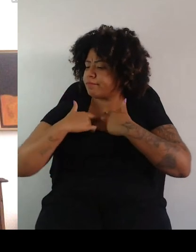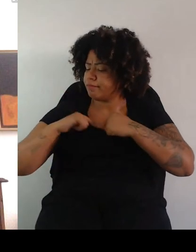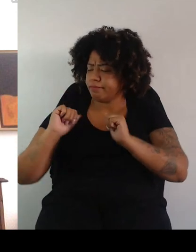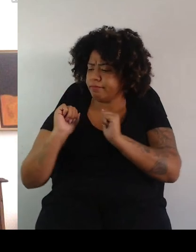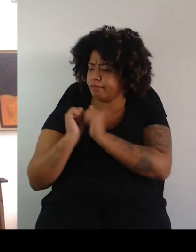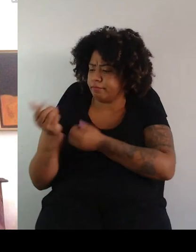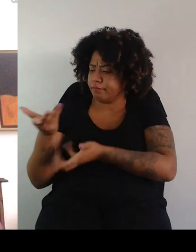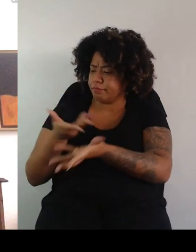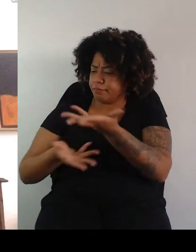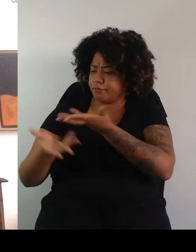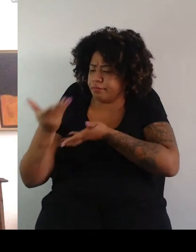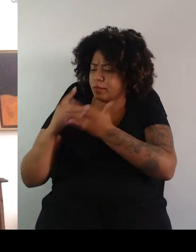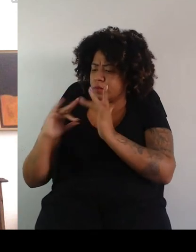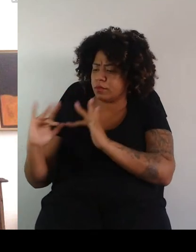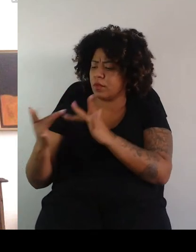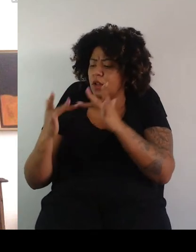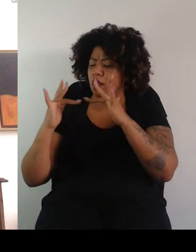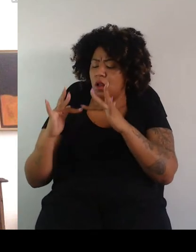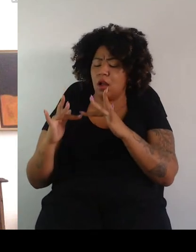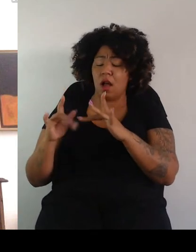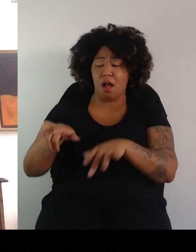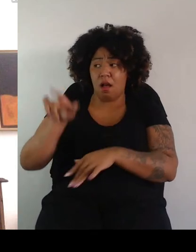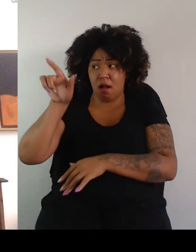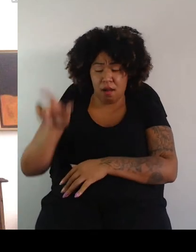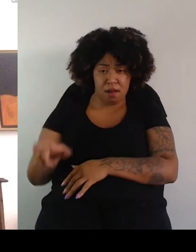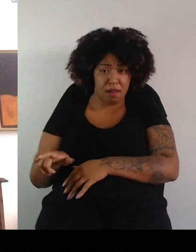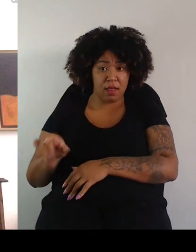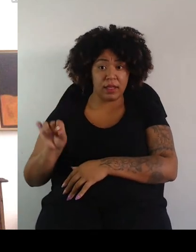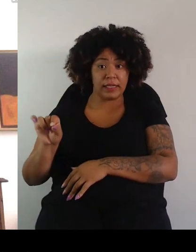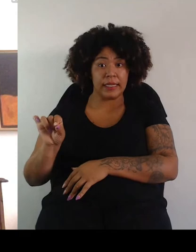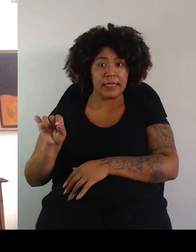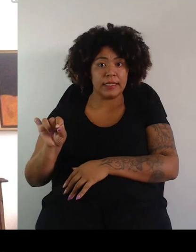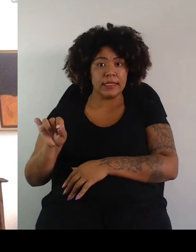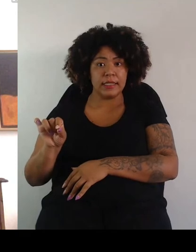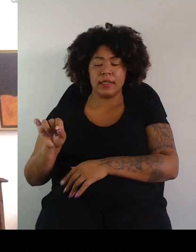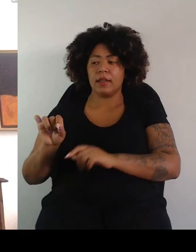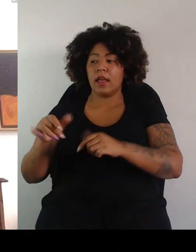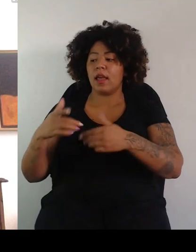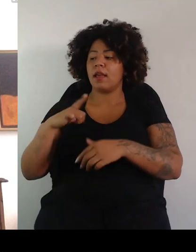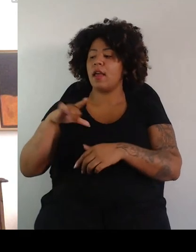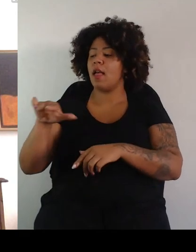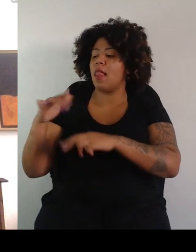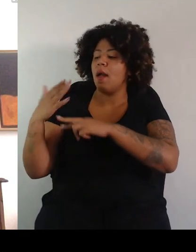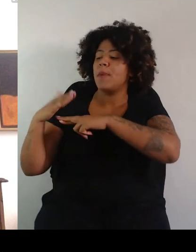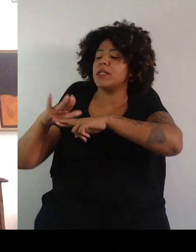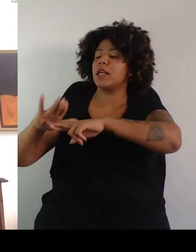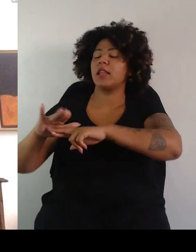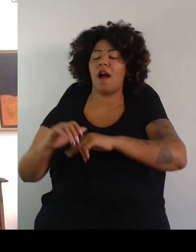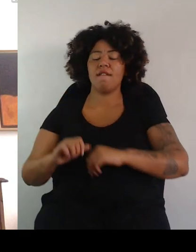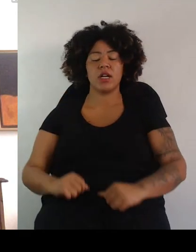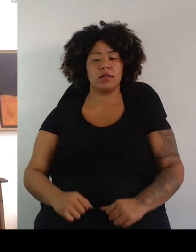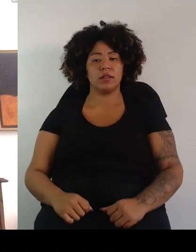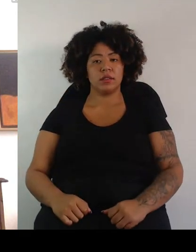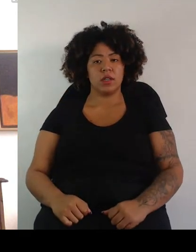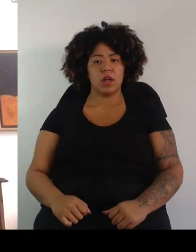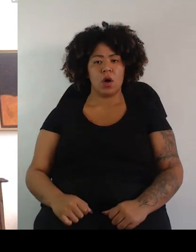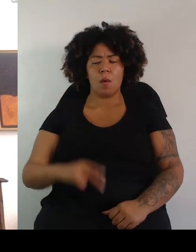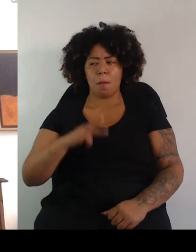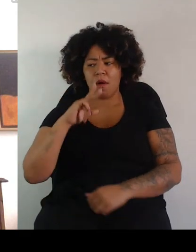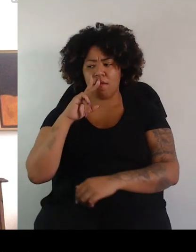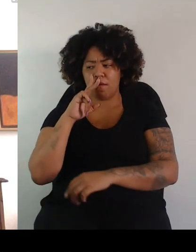então ligada a banca porque ele representava uma força